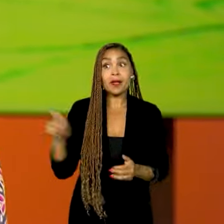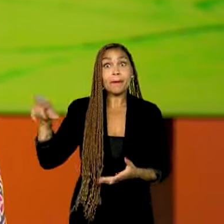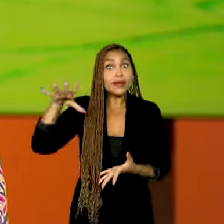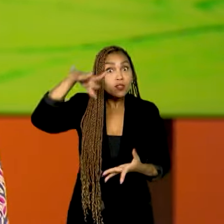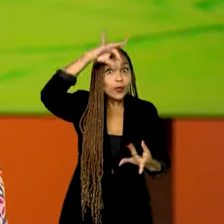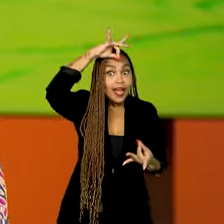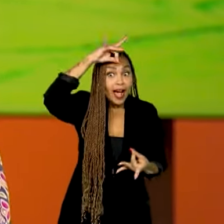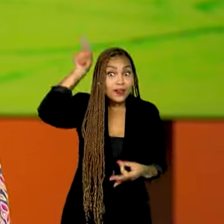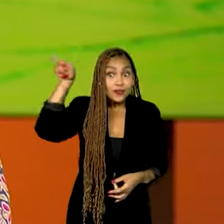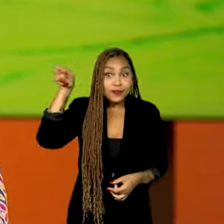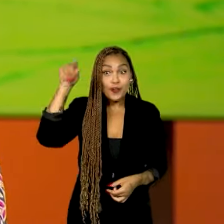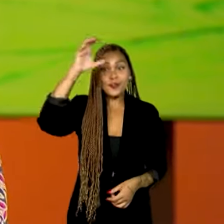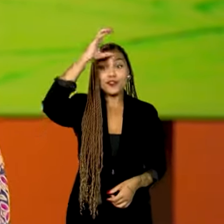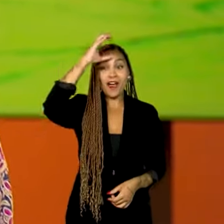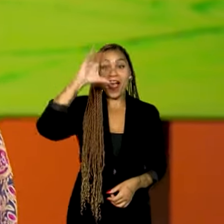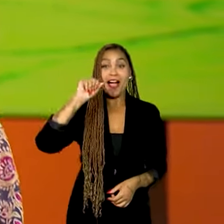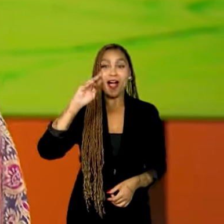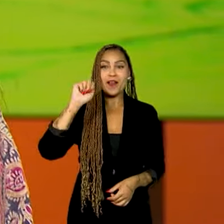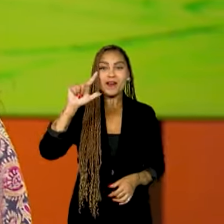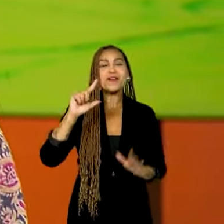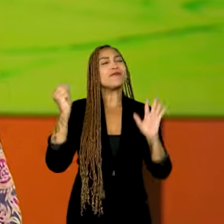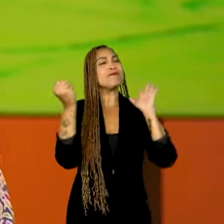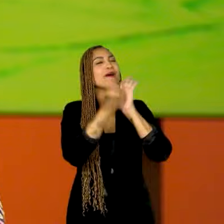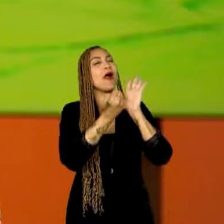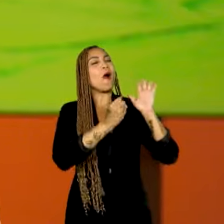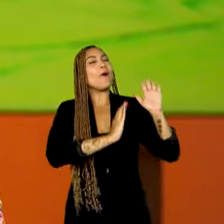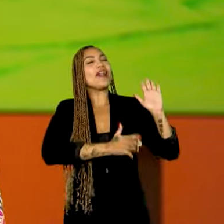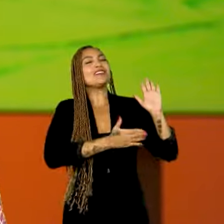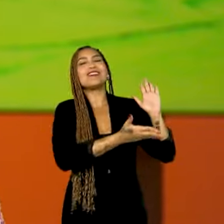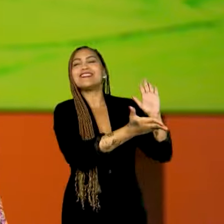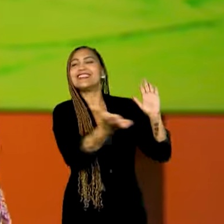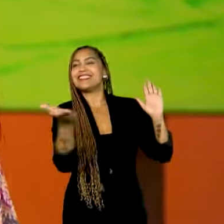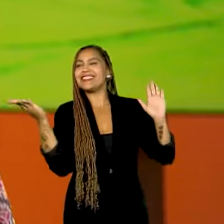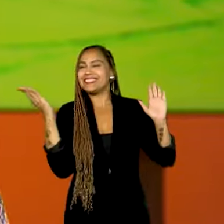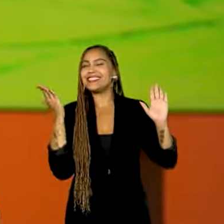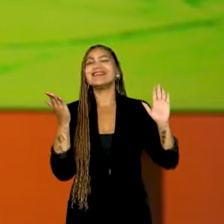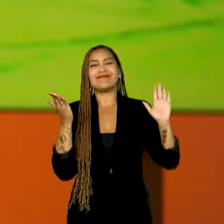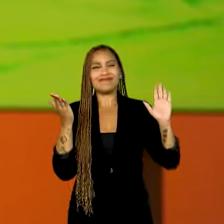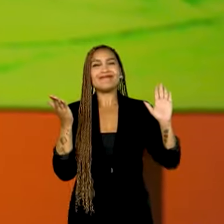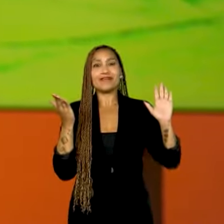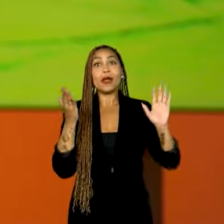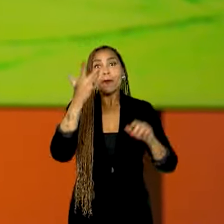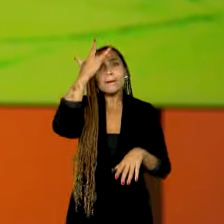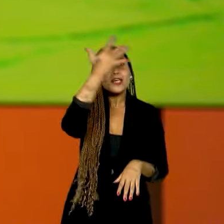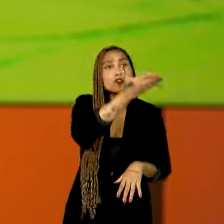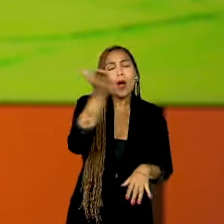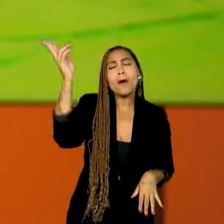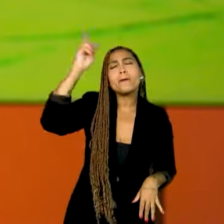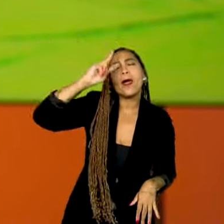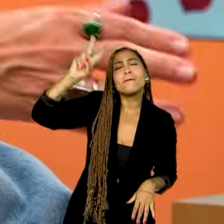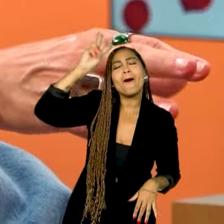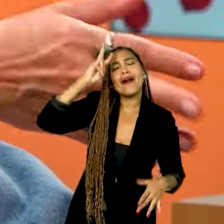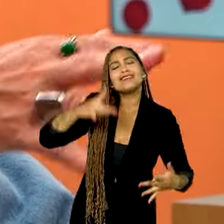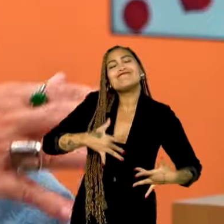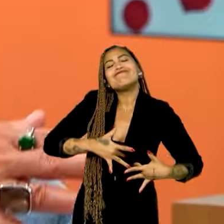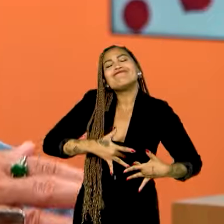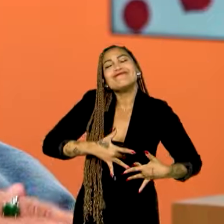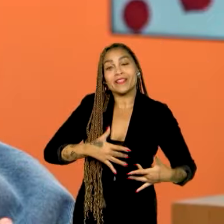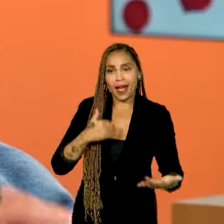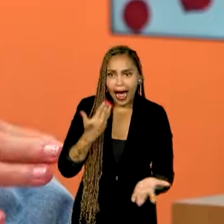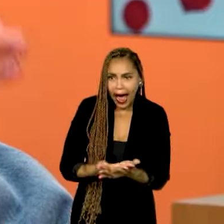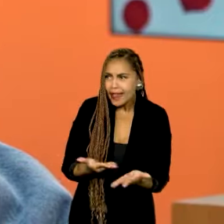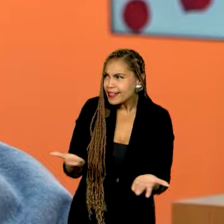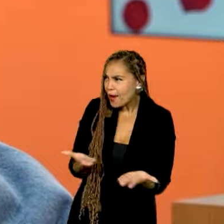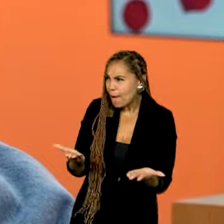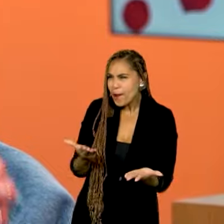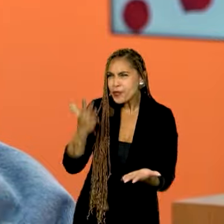personagem que atingiu aí o coraçãozinho, plantou uma sementinha do bem, Flavinha, em cada um. E as pessoas têm essa memória afetiva com esse personagem. E se eu te perguntar até hoje, assim, você